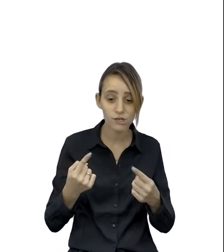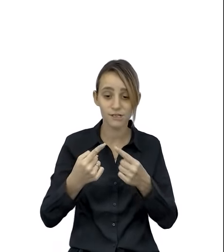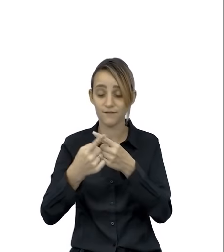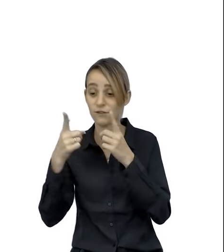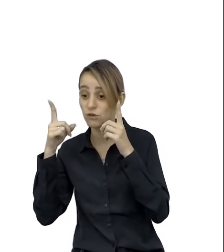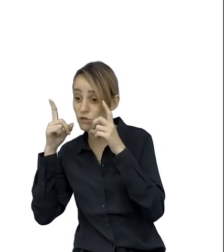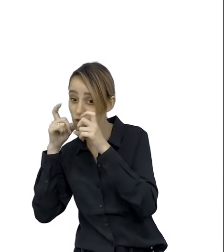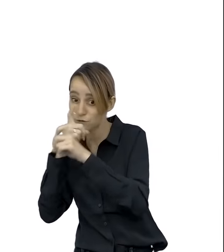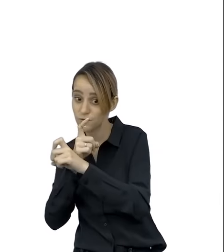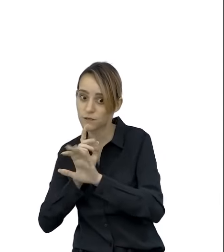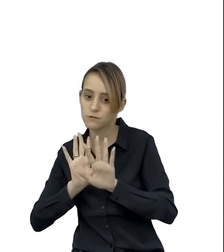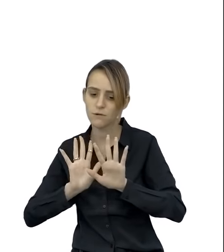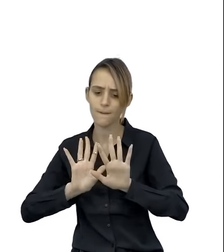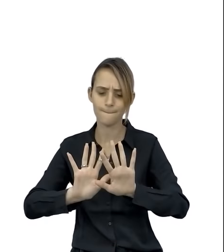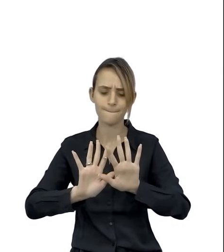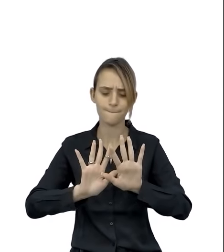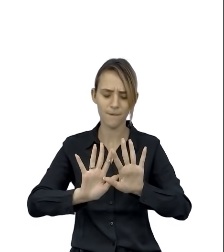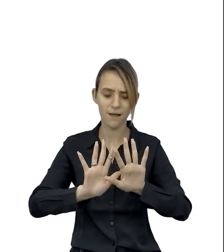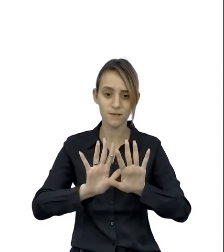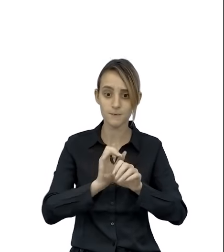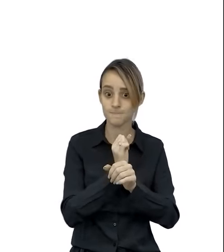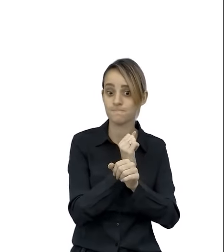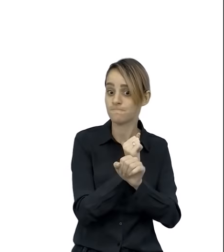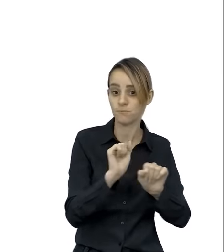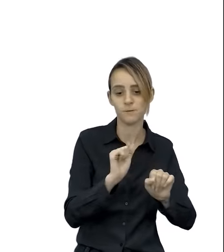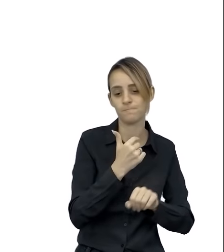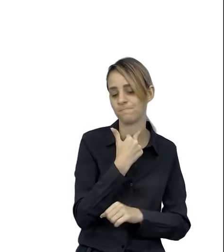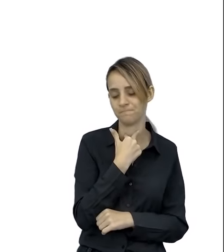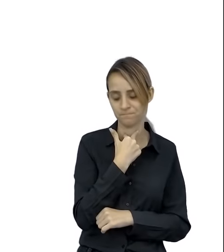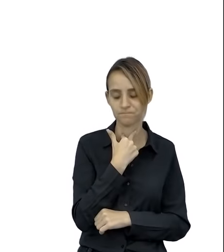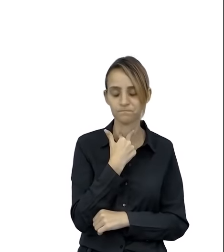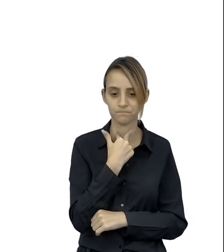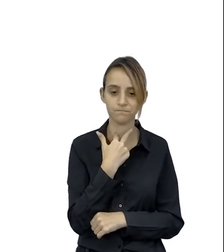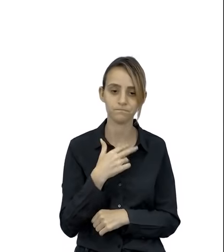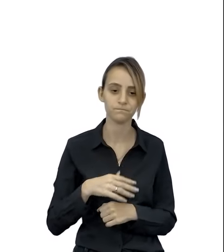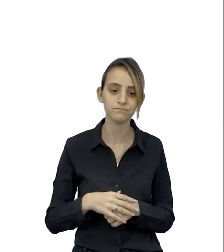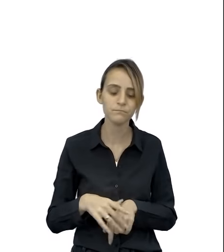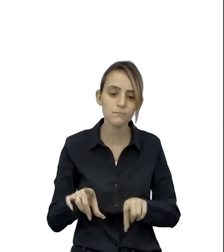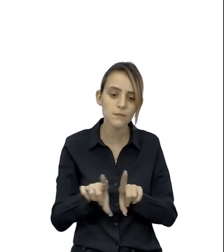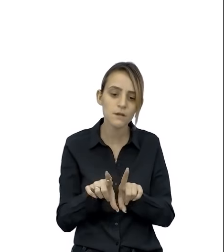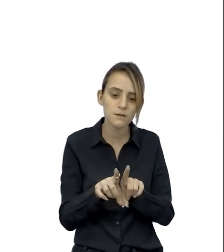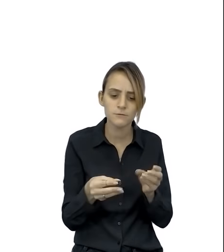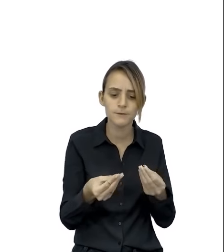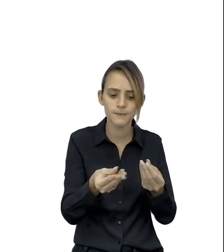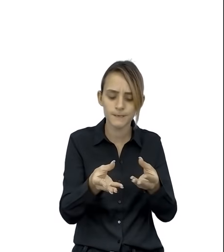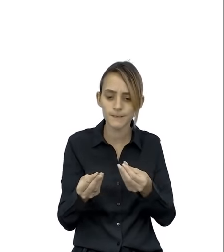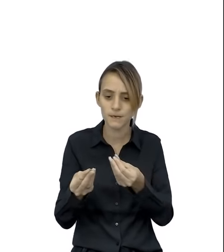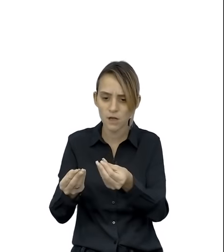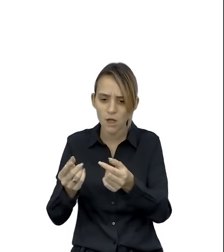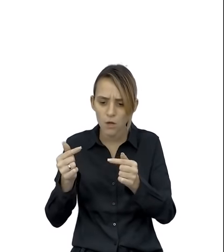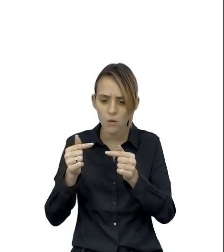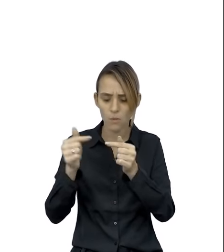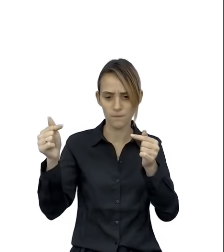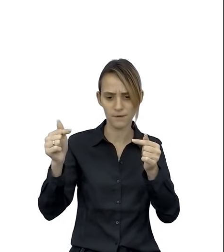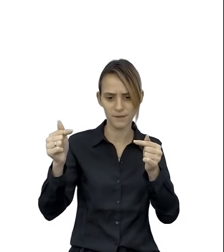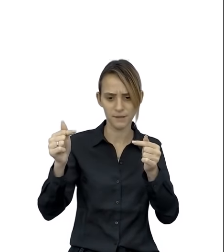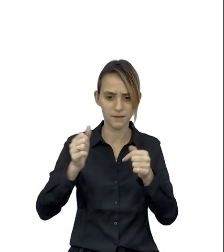difíceis, porém possíveis. E os encaminhamentos da atividade foram adequados?